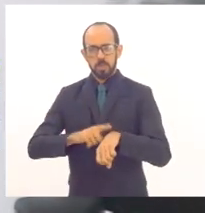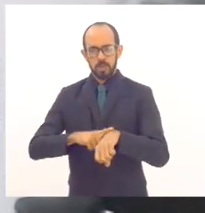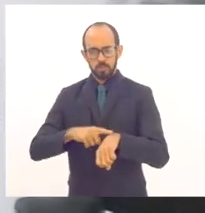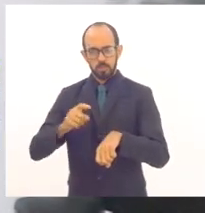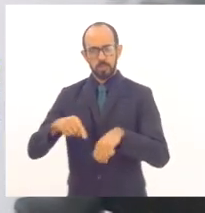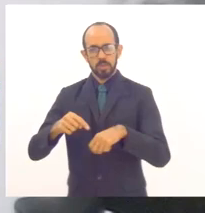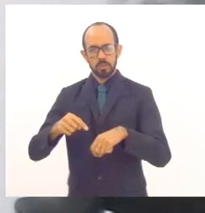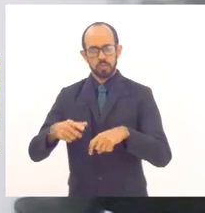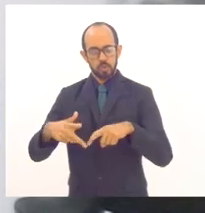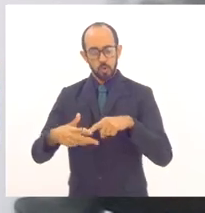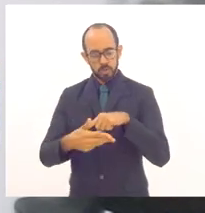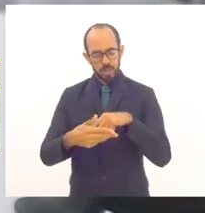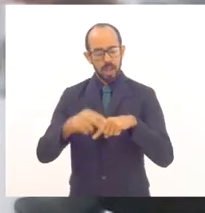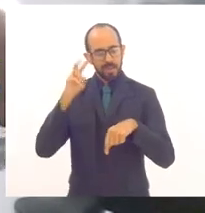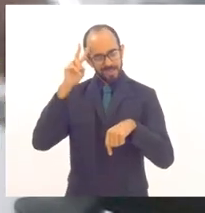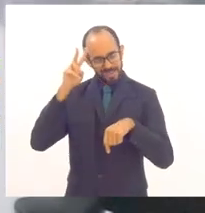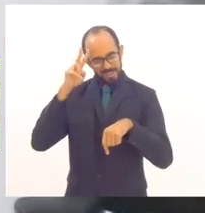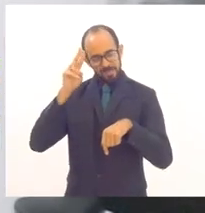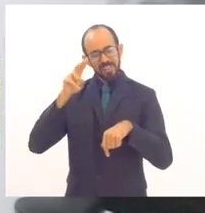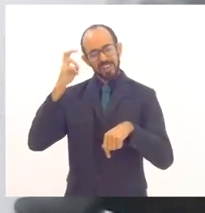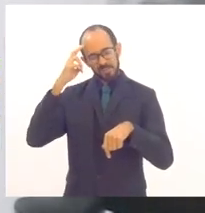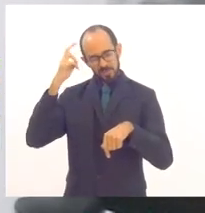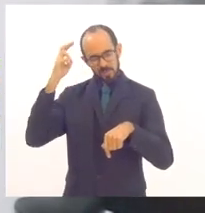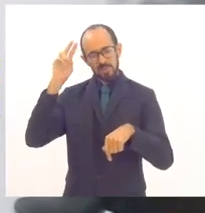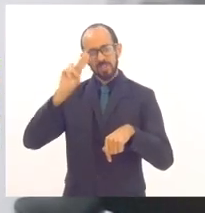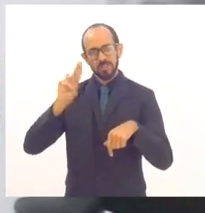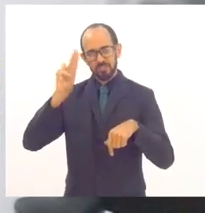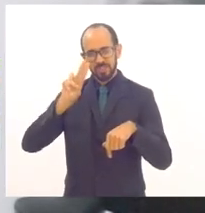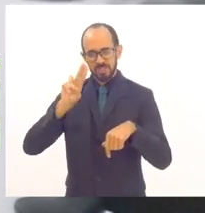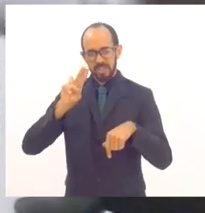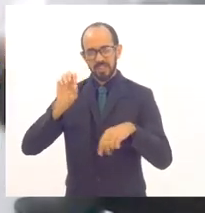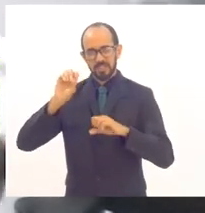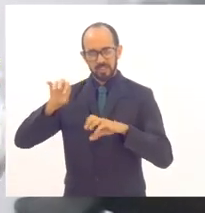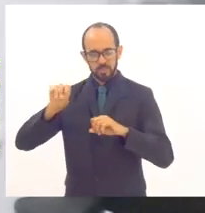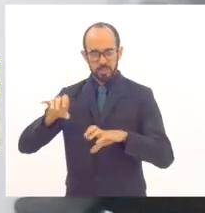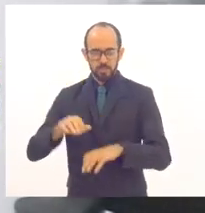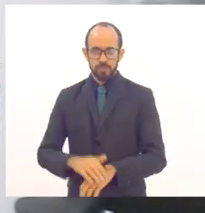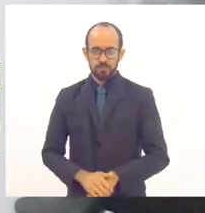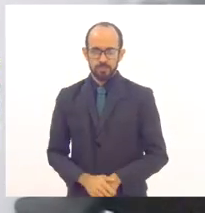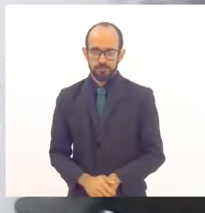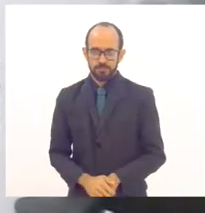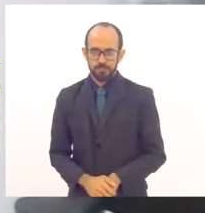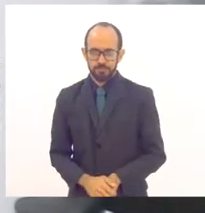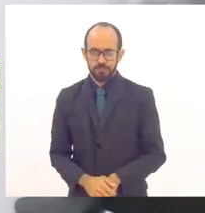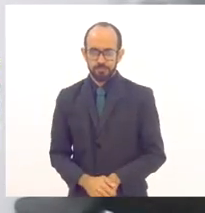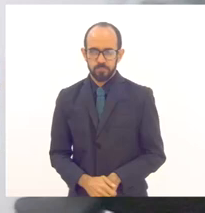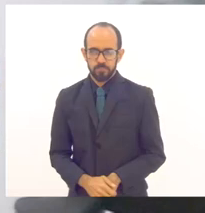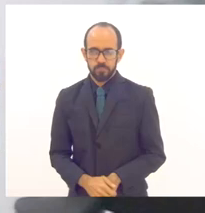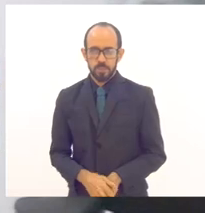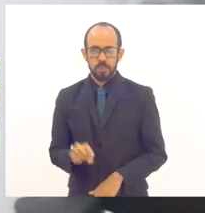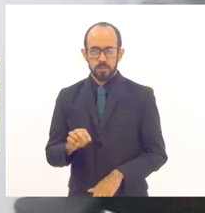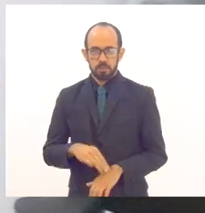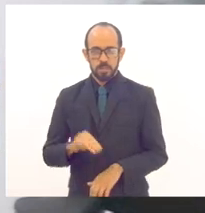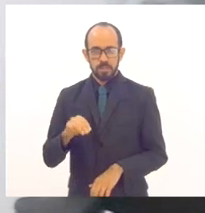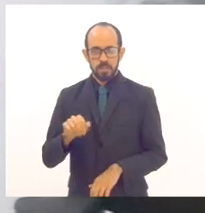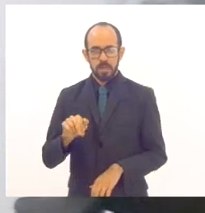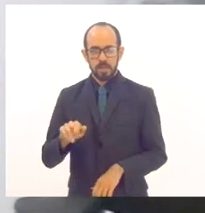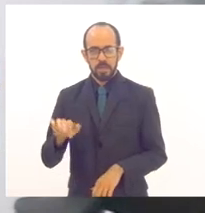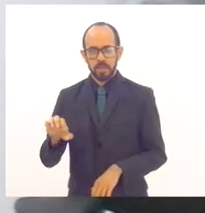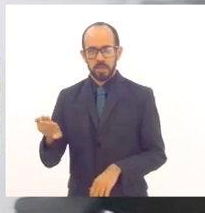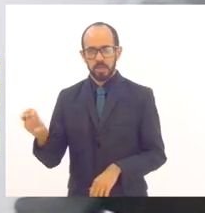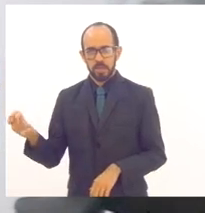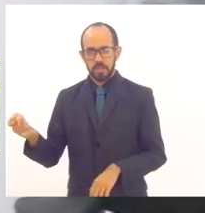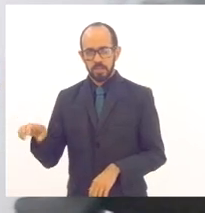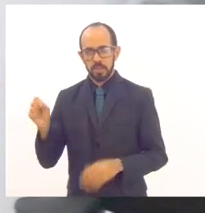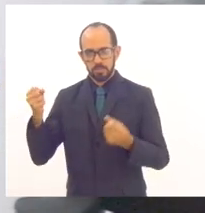cultura, se lembra da universidade e da educação, bem lembrado pelo mestre Arerê. E eu